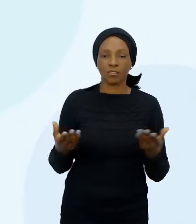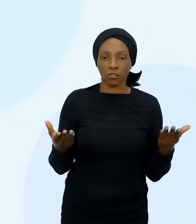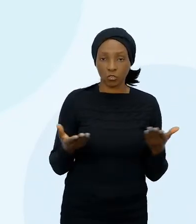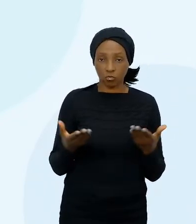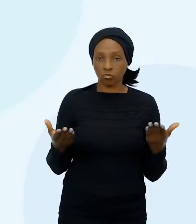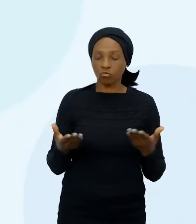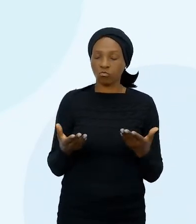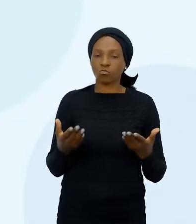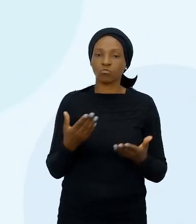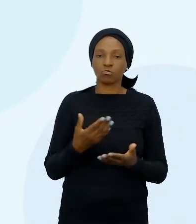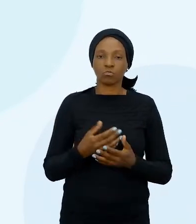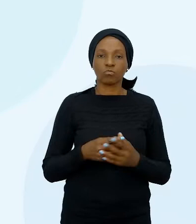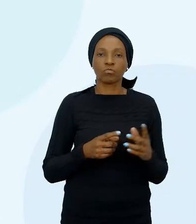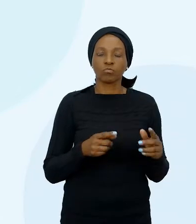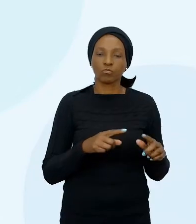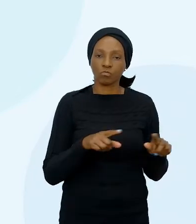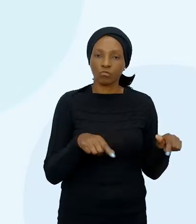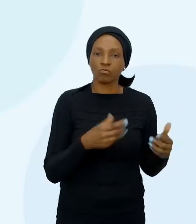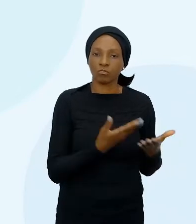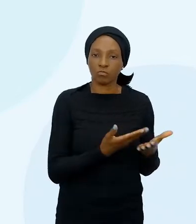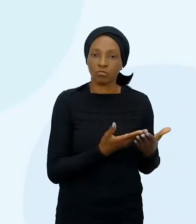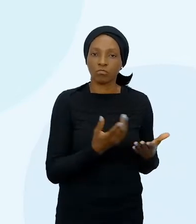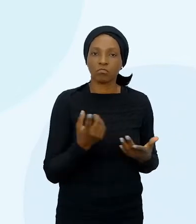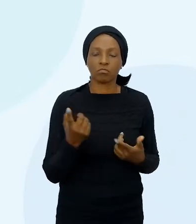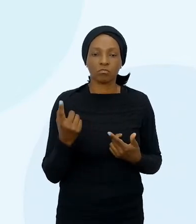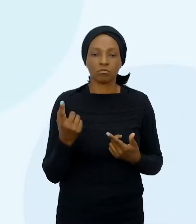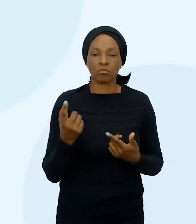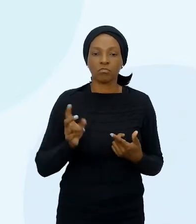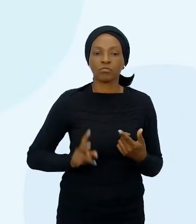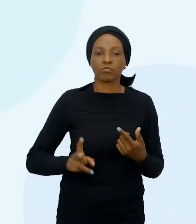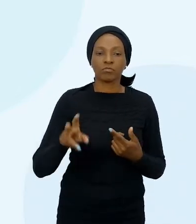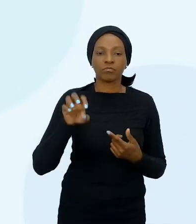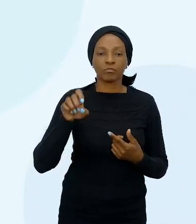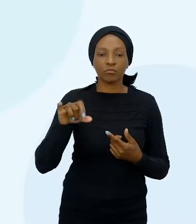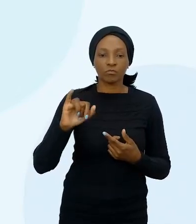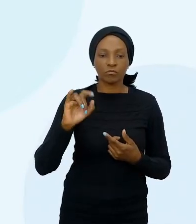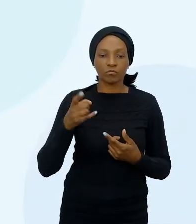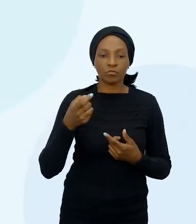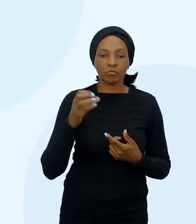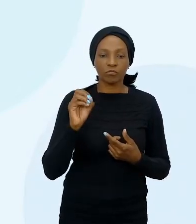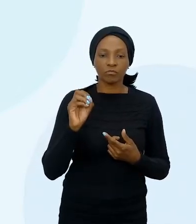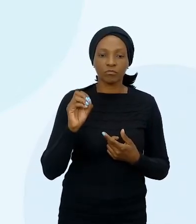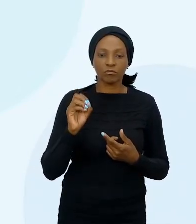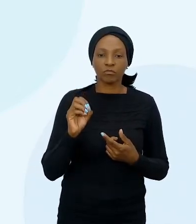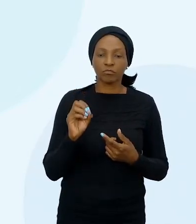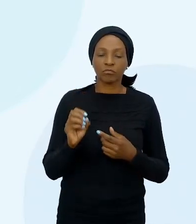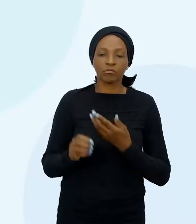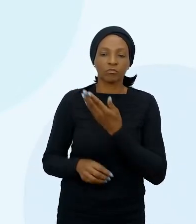hoje. Continuando, os nossos eixos estruturantes